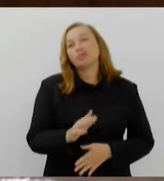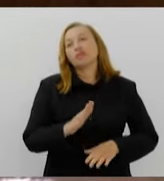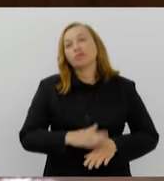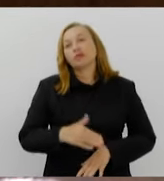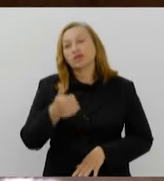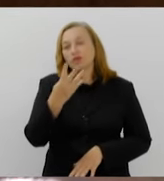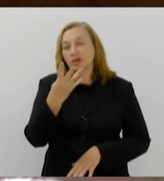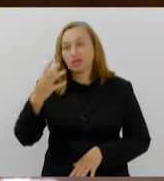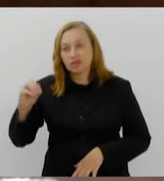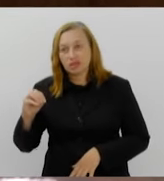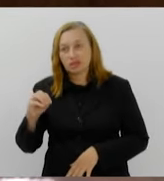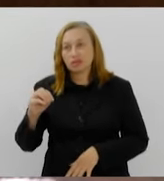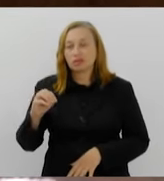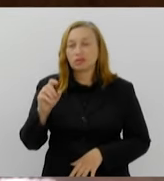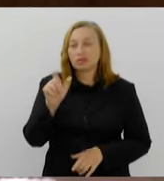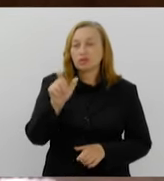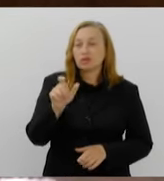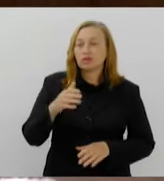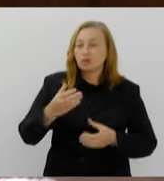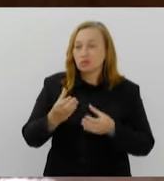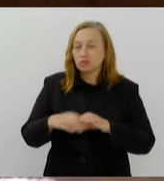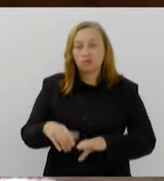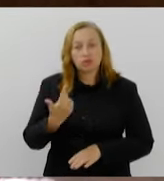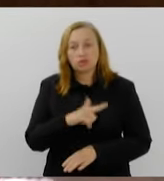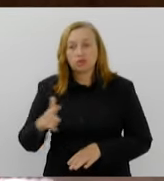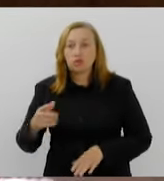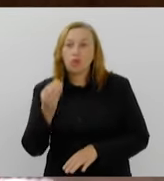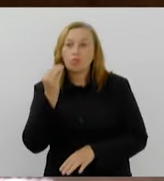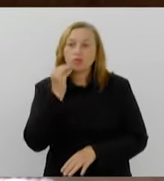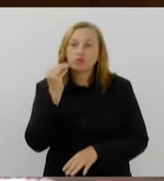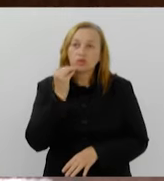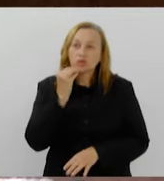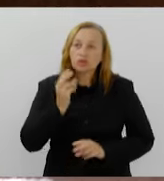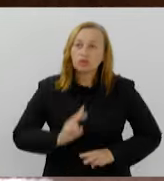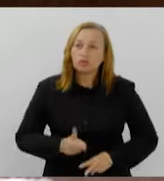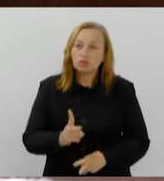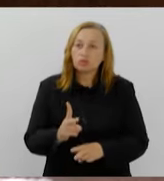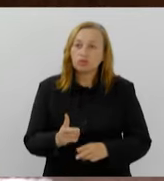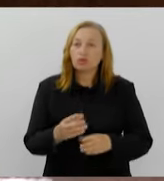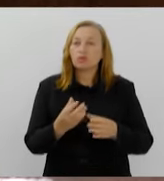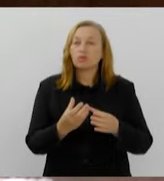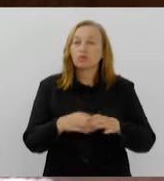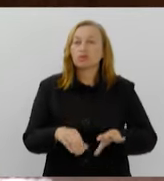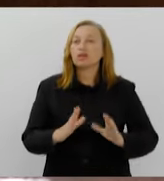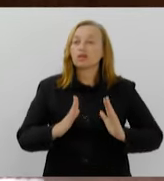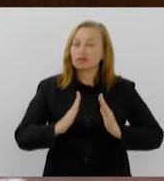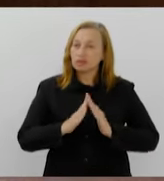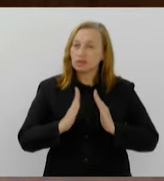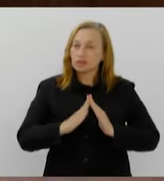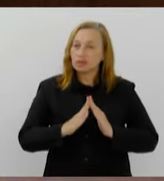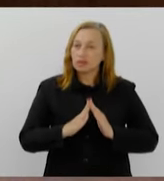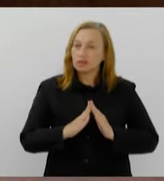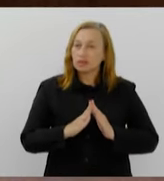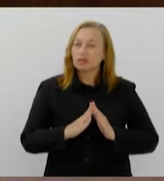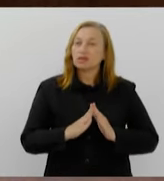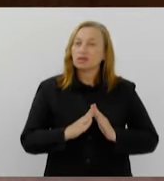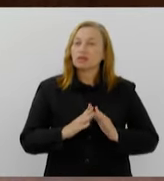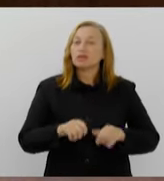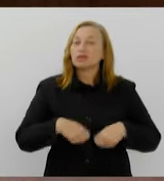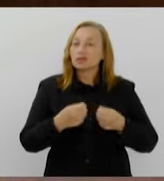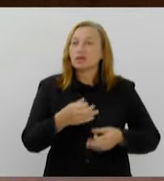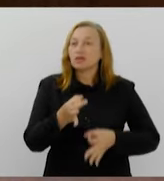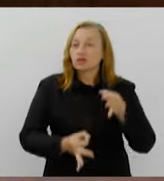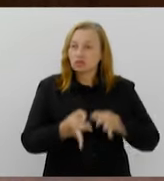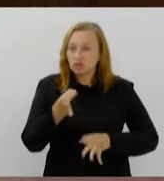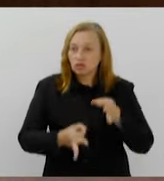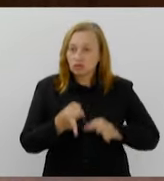pessoas mais de 400 concursandos não tiveram a oportunidade de continuar o concurso essa casa traz Justiça traz a luz da